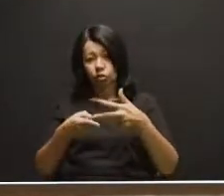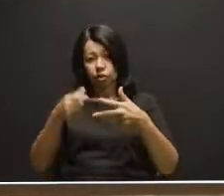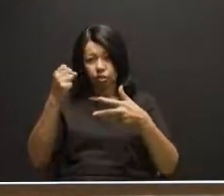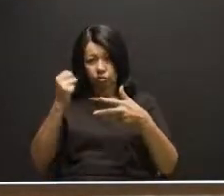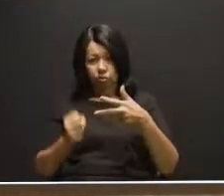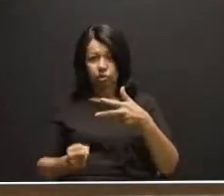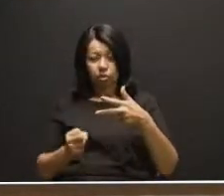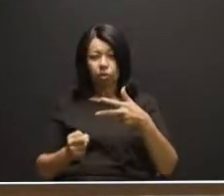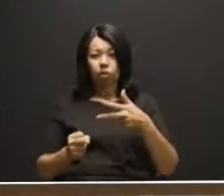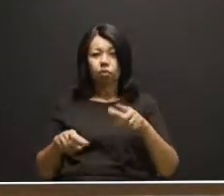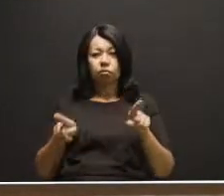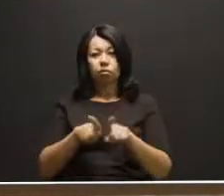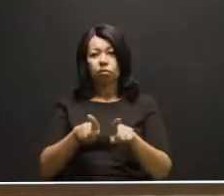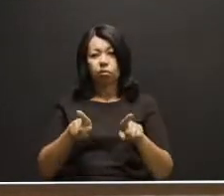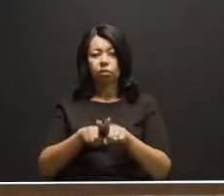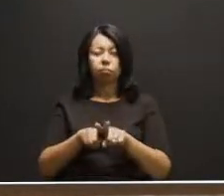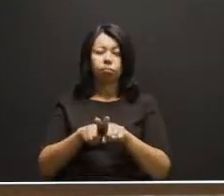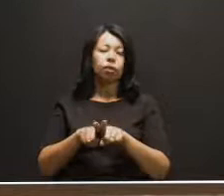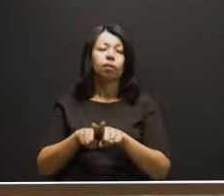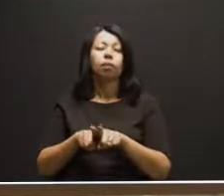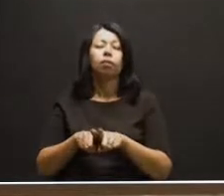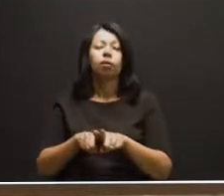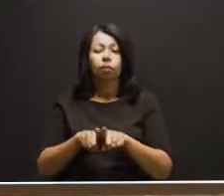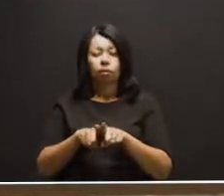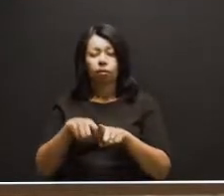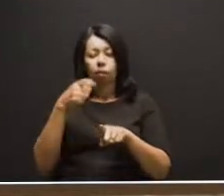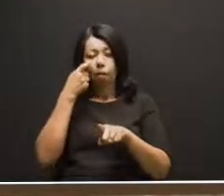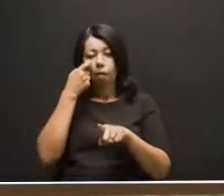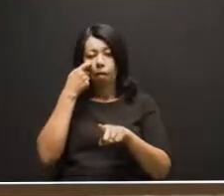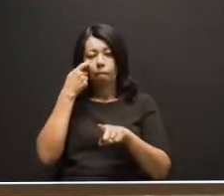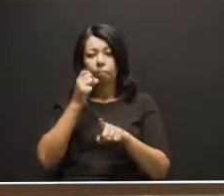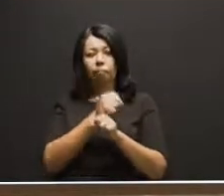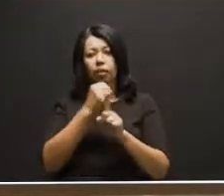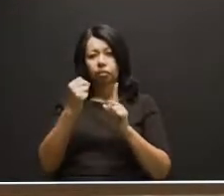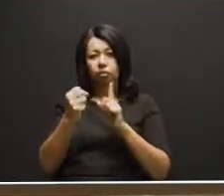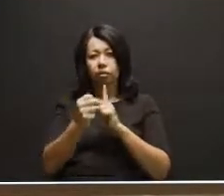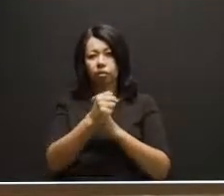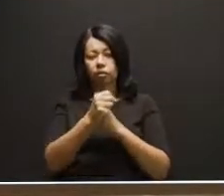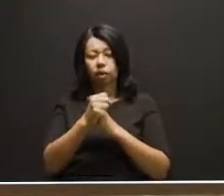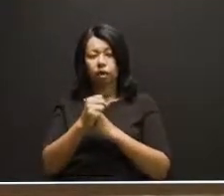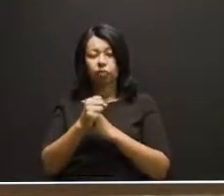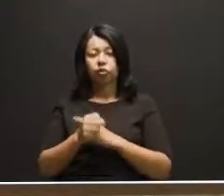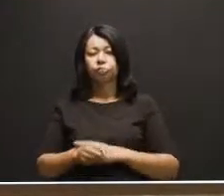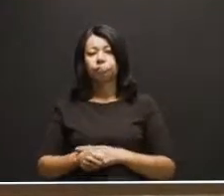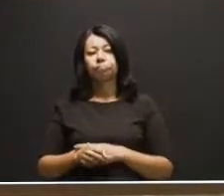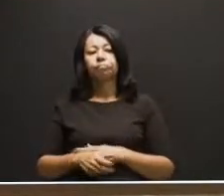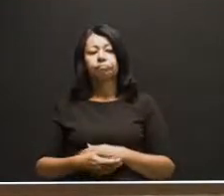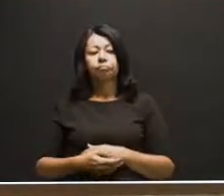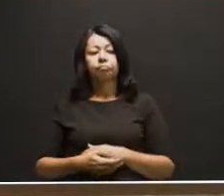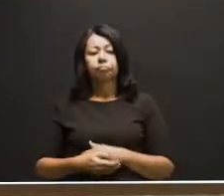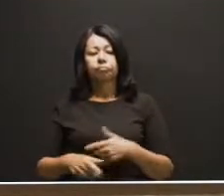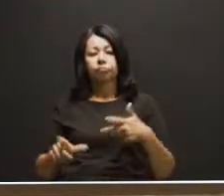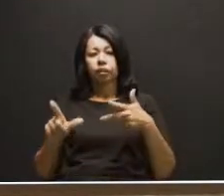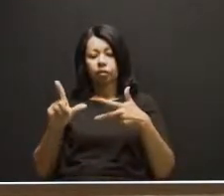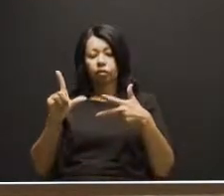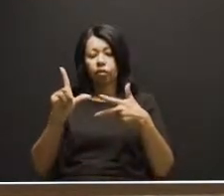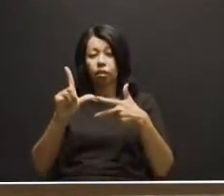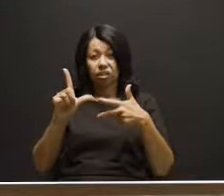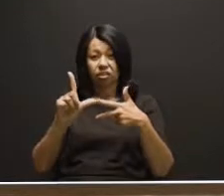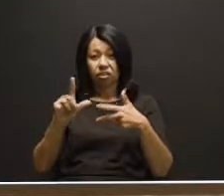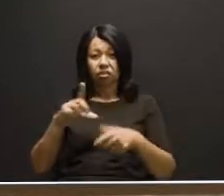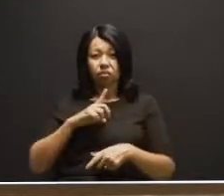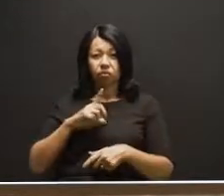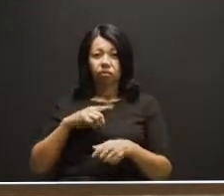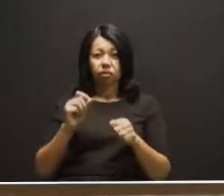organizada ou não organizada e poder legislativo um legislativo tem feito as políticas públicas voltadas à cultura como aqui alguns vereadores